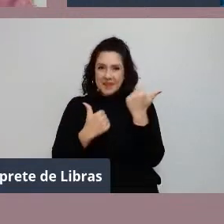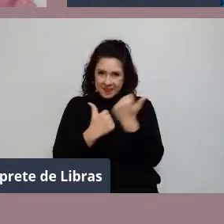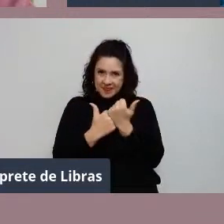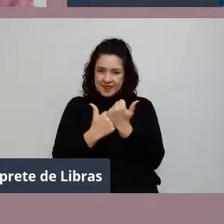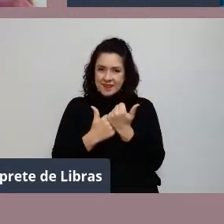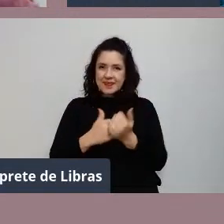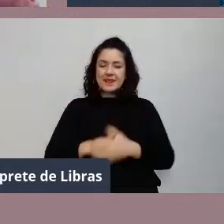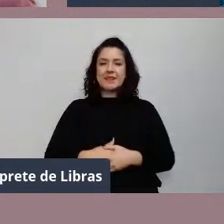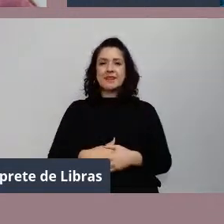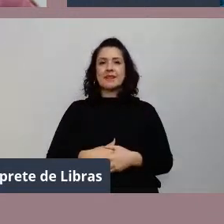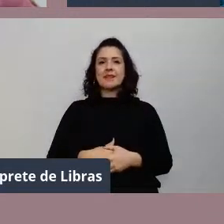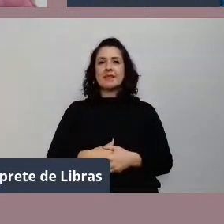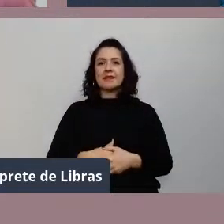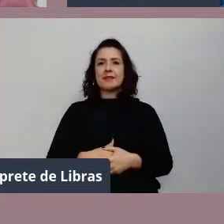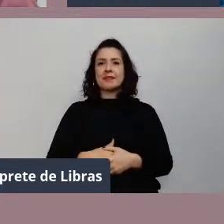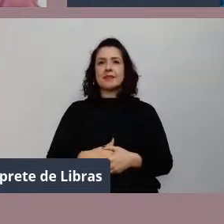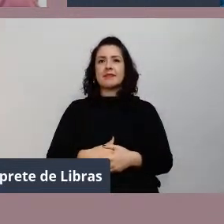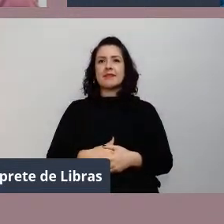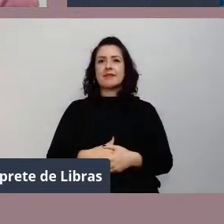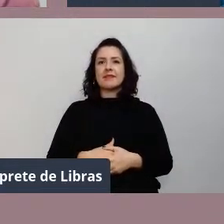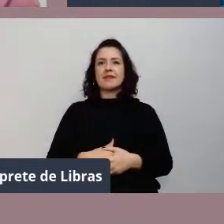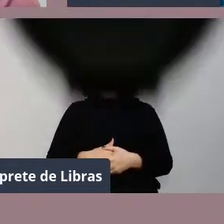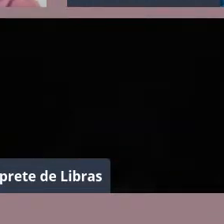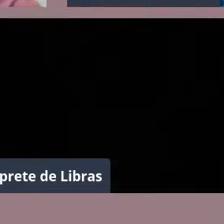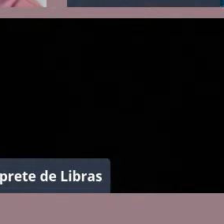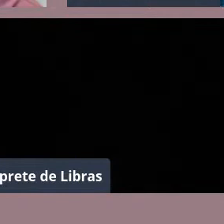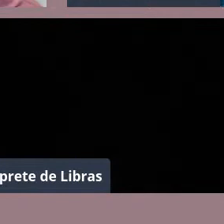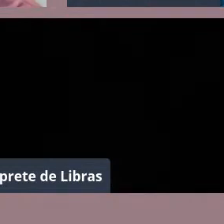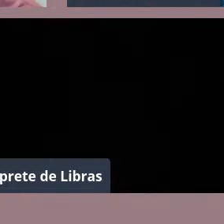Então, acho que está chegando a hora da hora a gente terminar, assim,